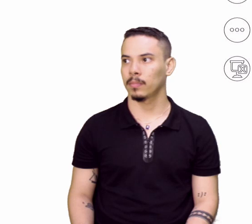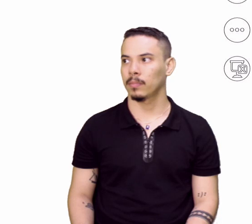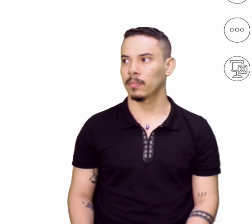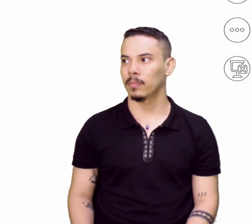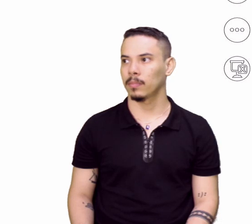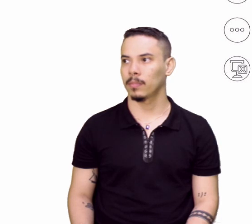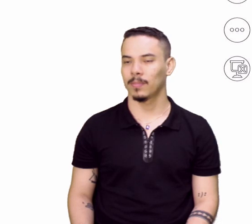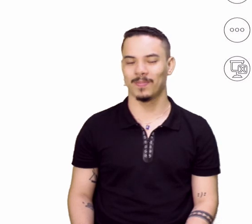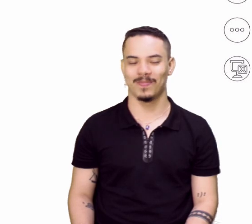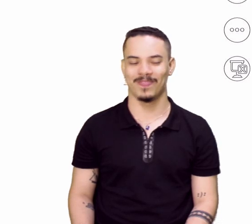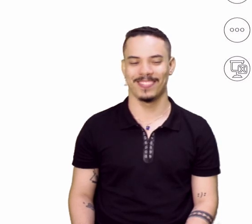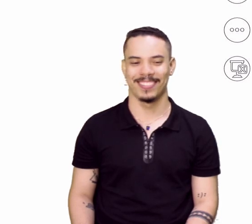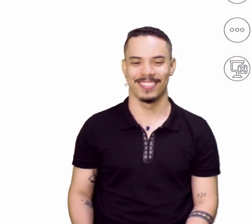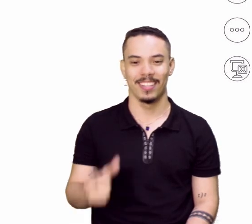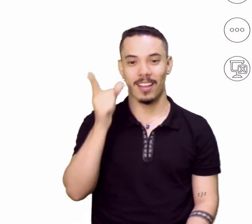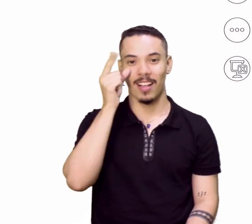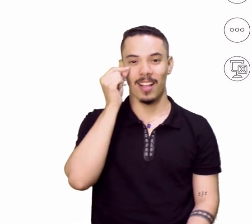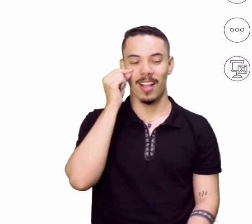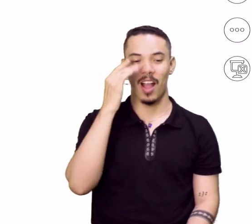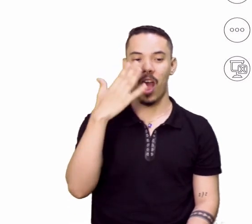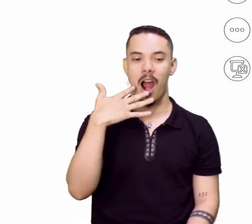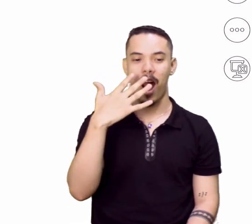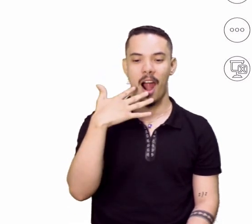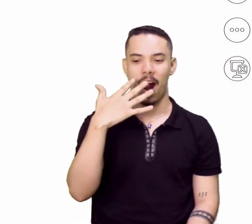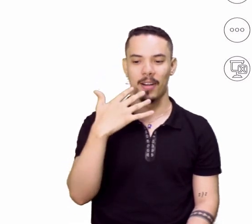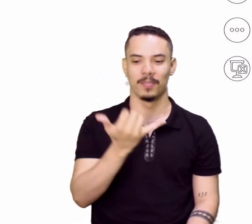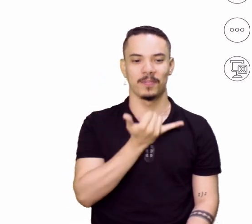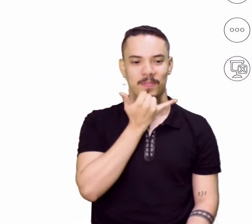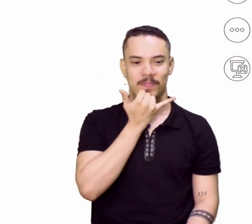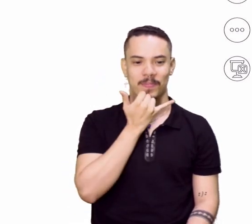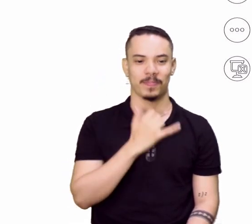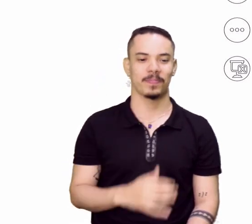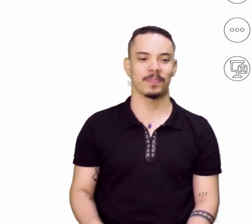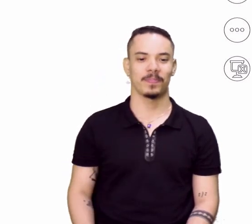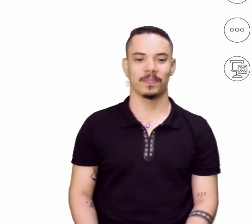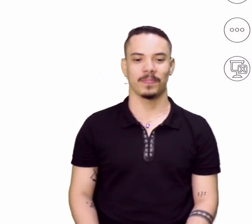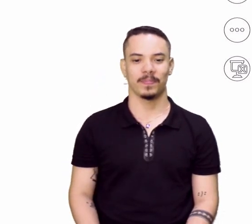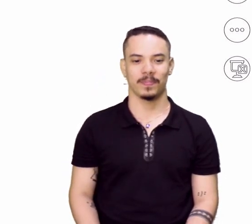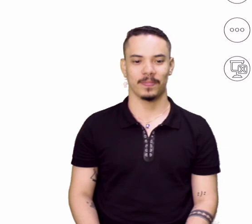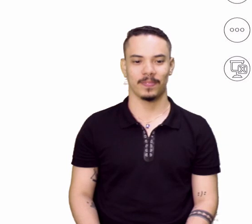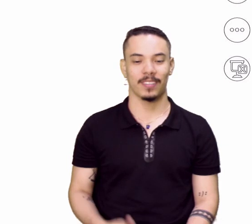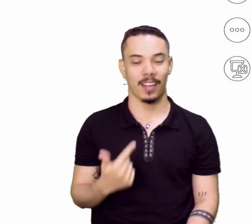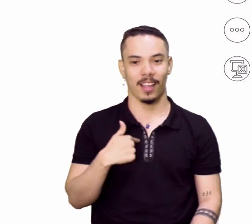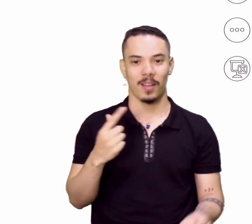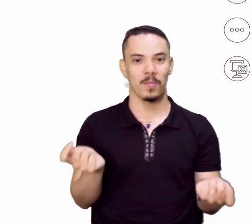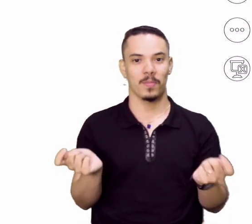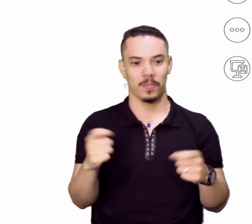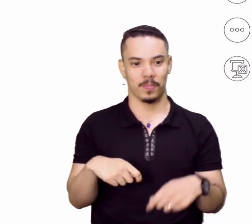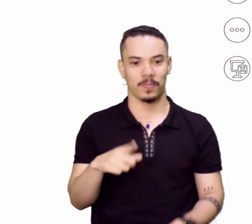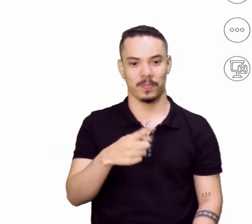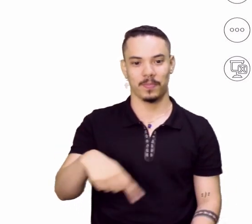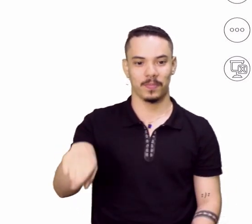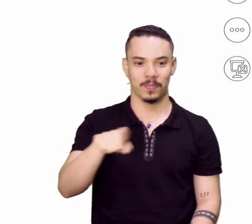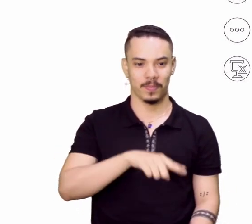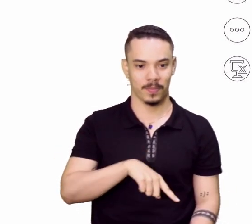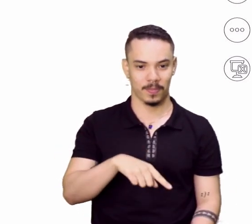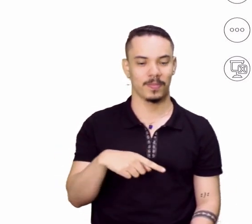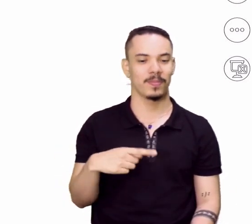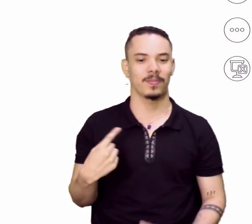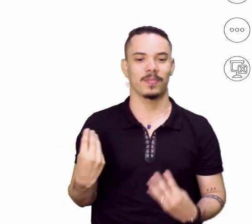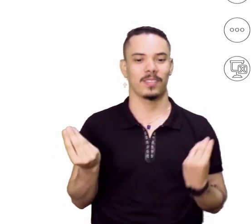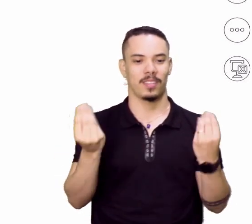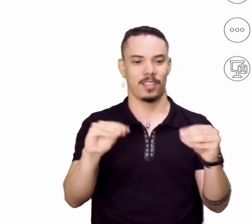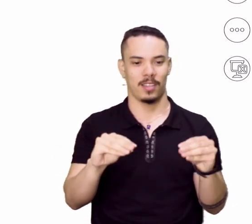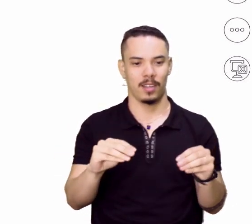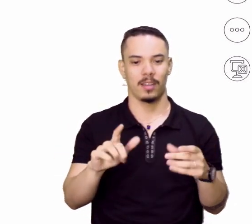Perdão, um soninho. This is the magazine which I told you about. É possível você colocar o that